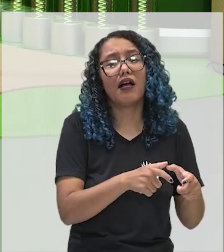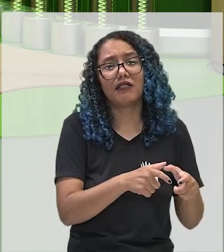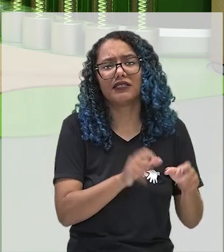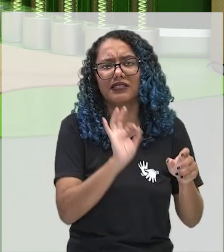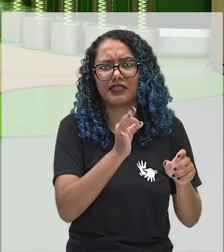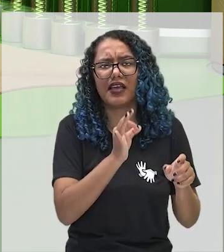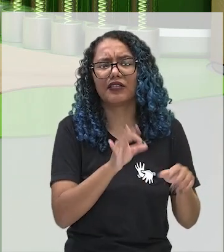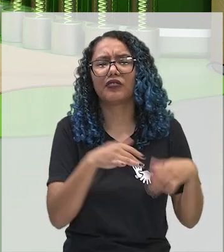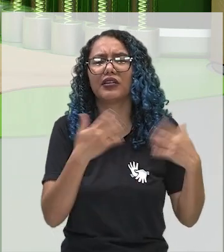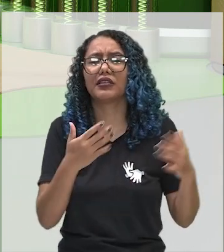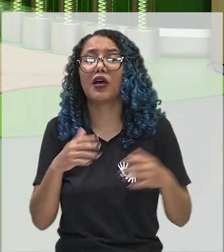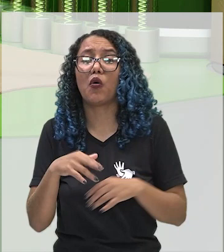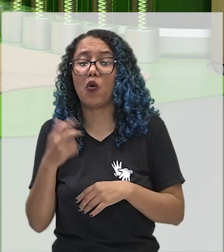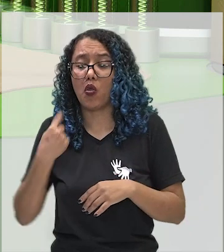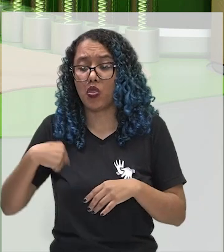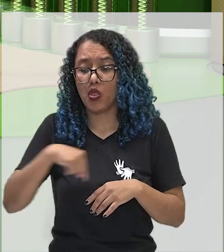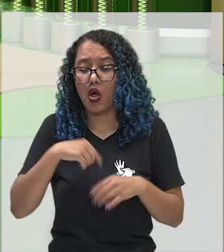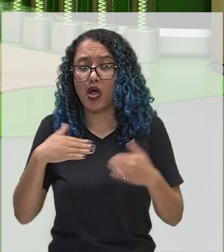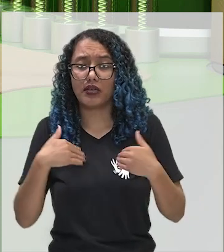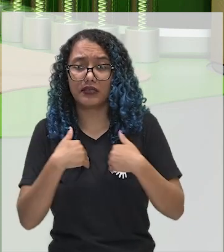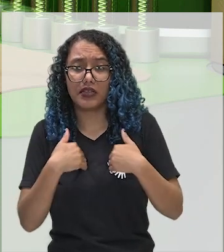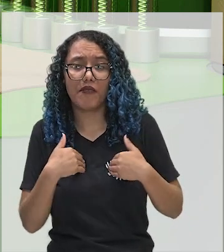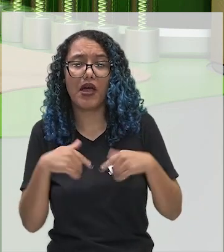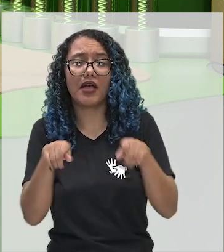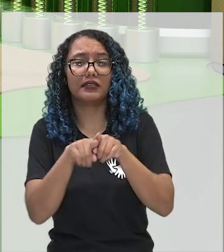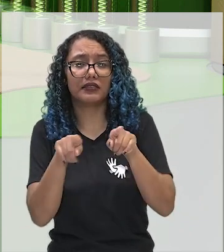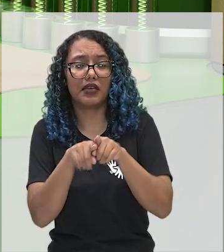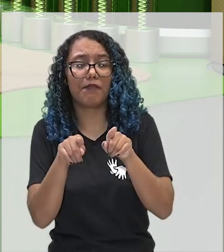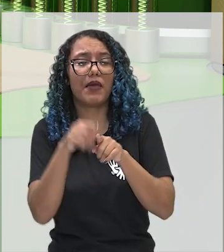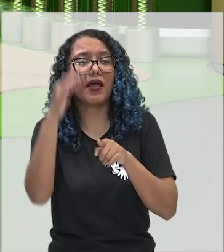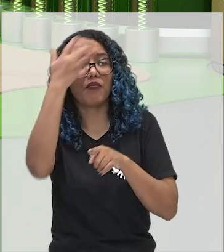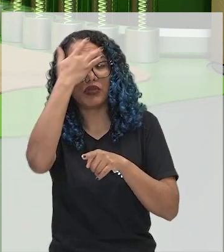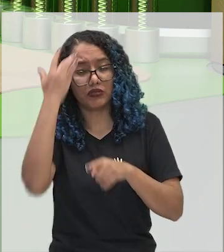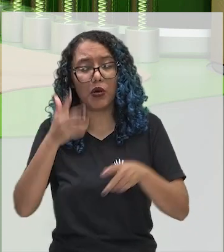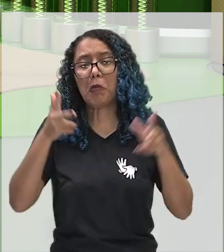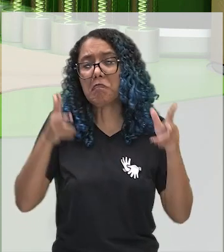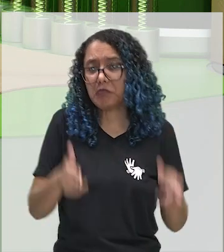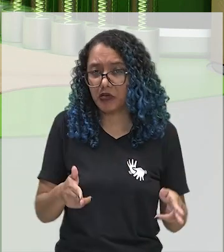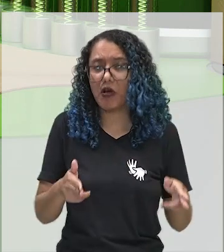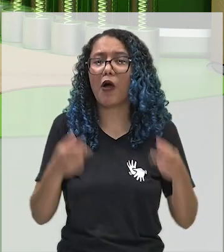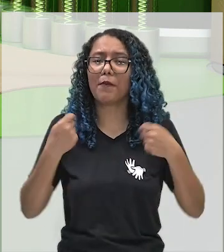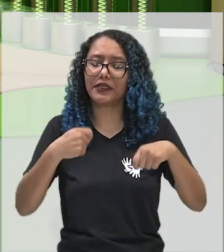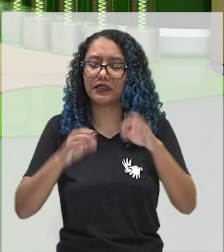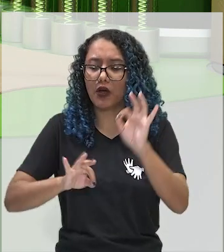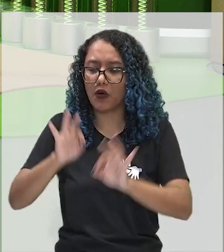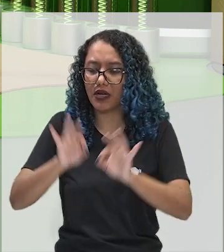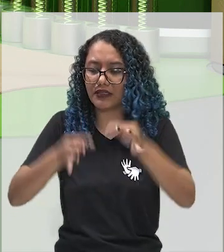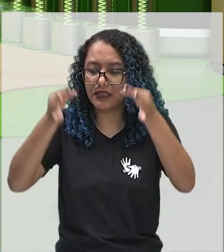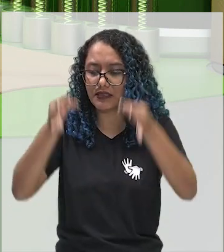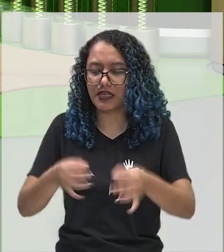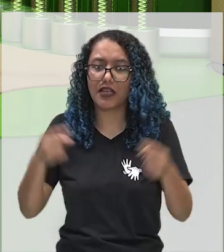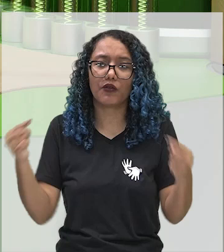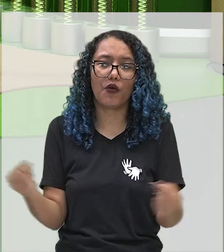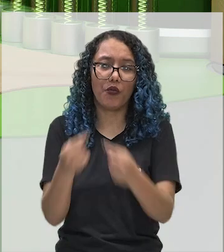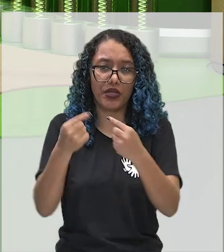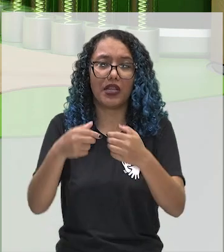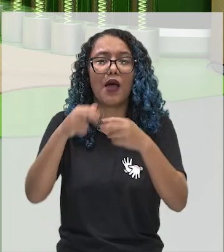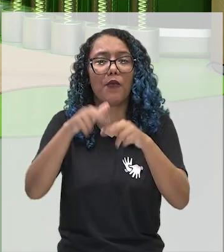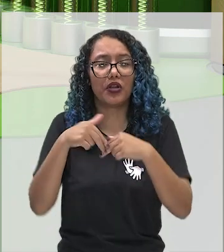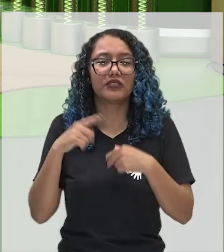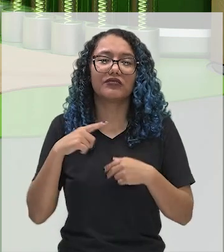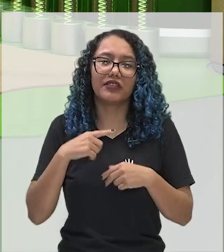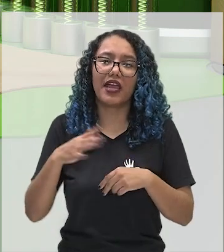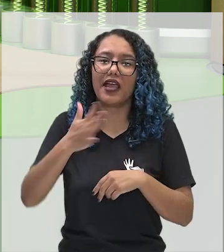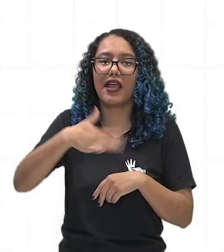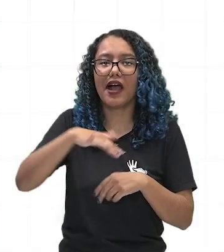os animais, para os seres vivos, não seria diferente. Por isso que nós temos, então, a ciência aí, que é a taxonomia.